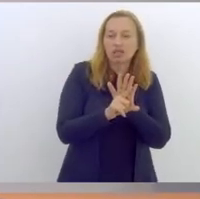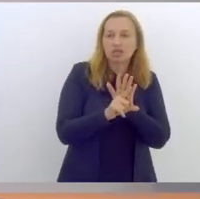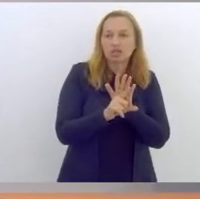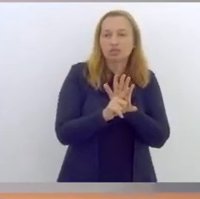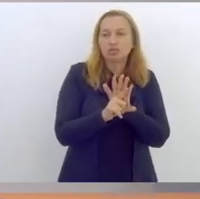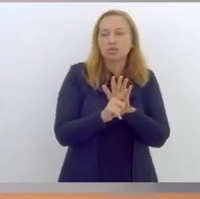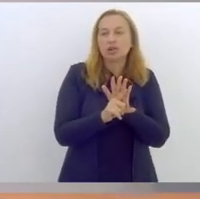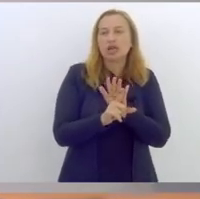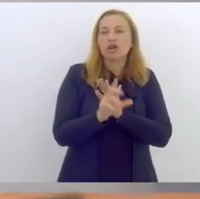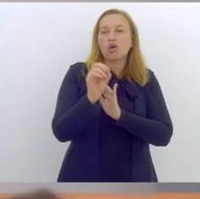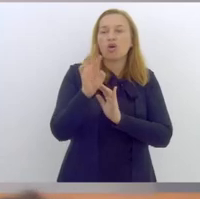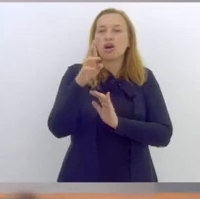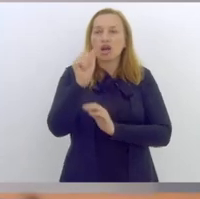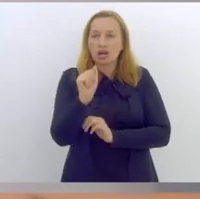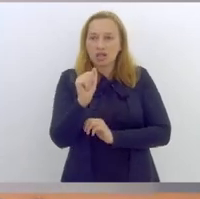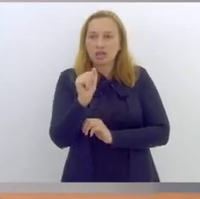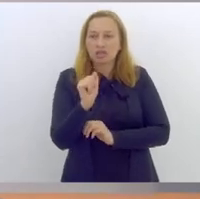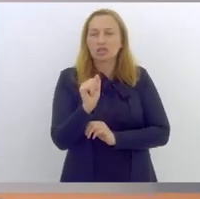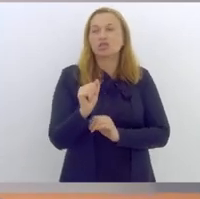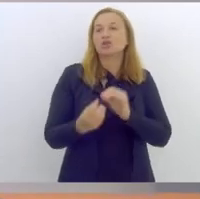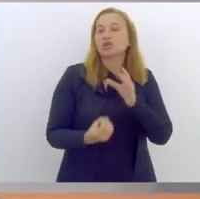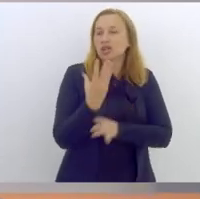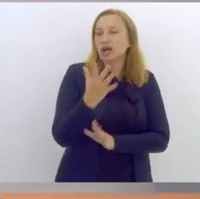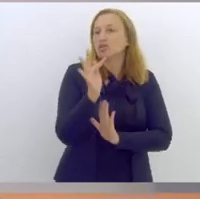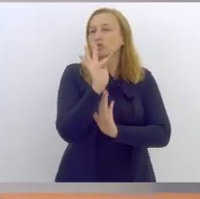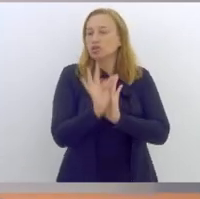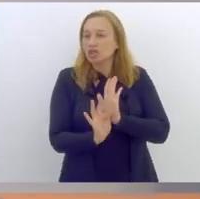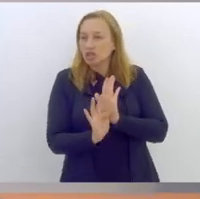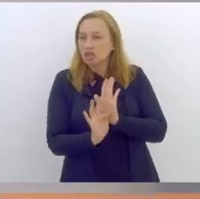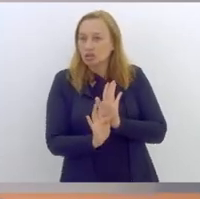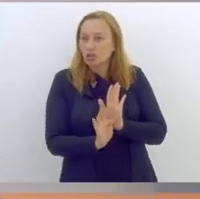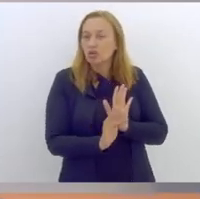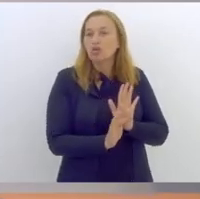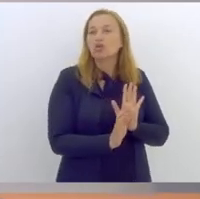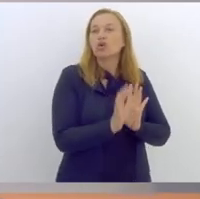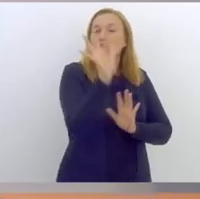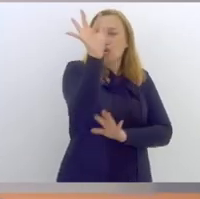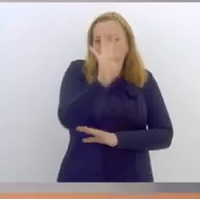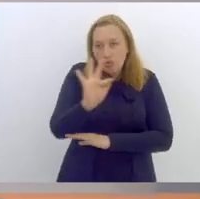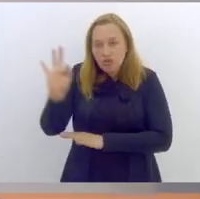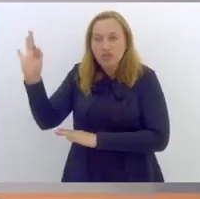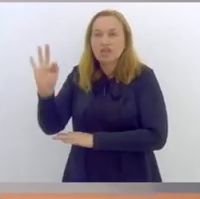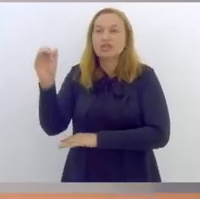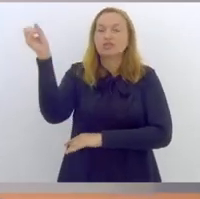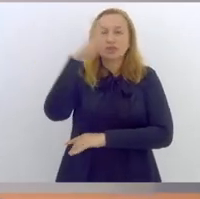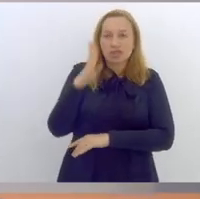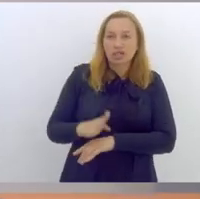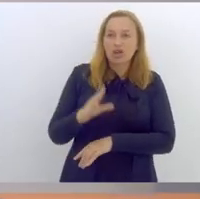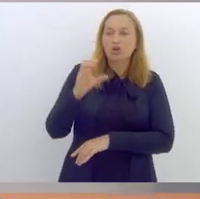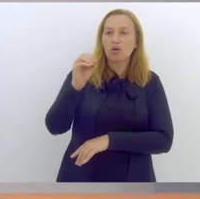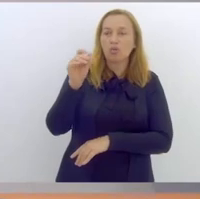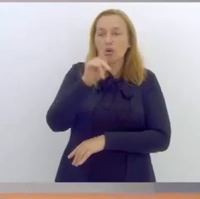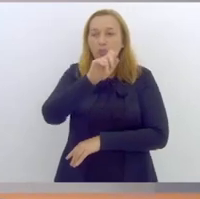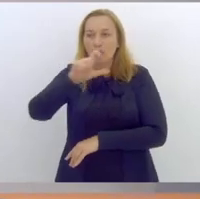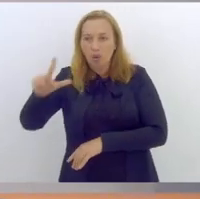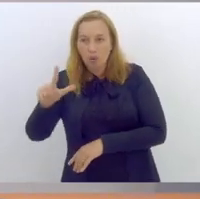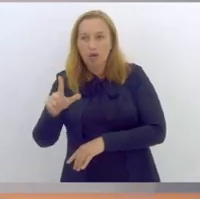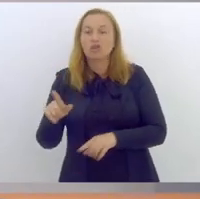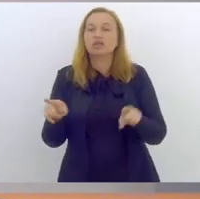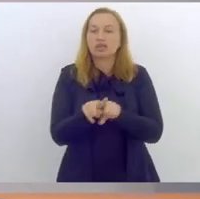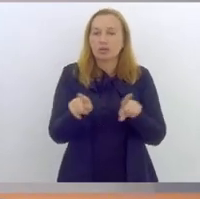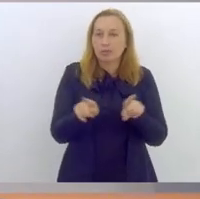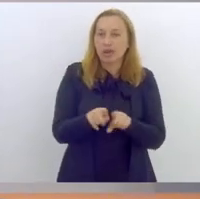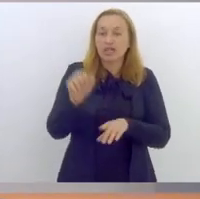que acontece foi também um texto construído entre a Confederação Brasileira cobra pó Associação Nacional dos